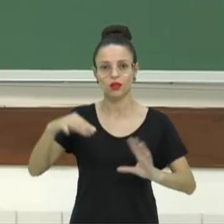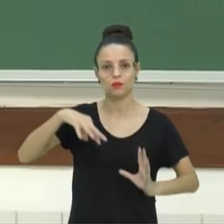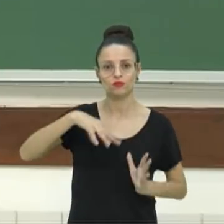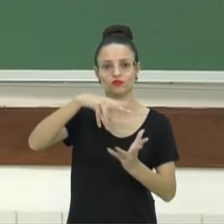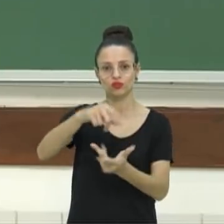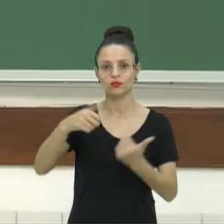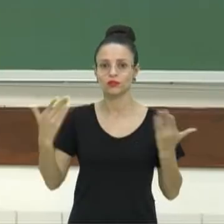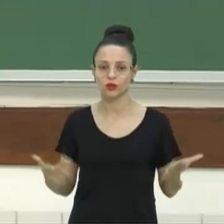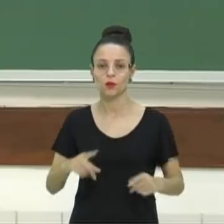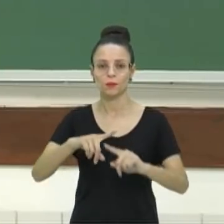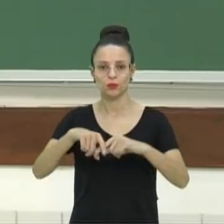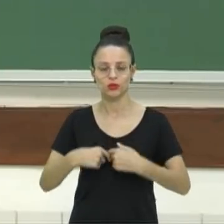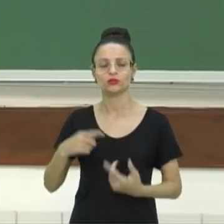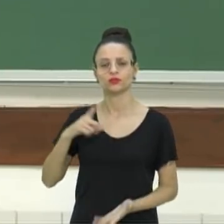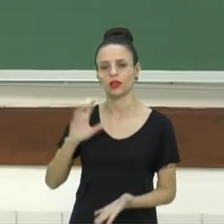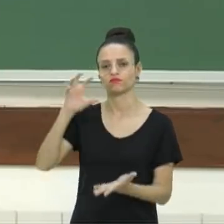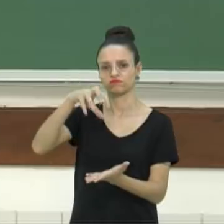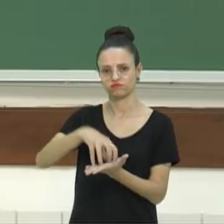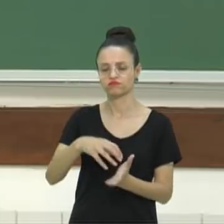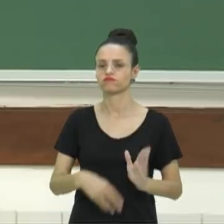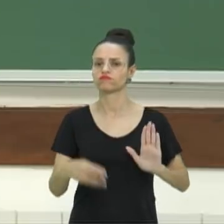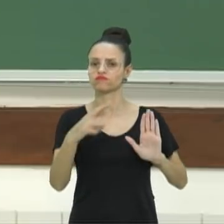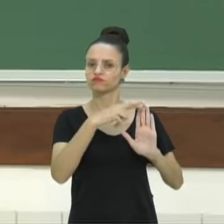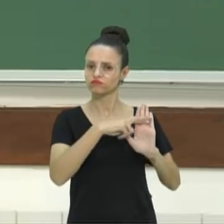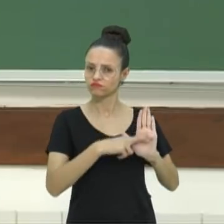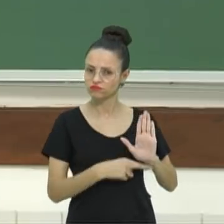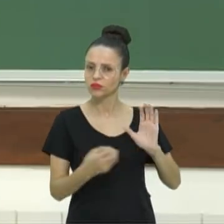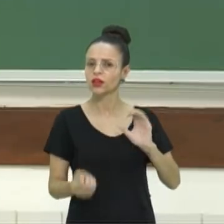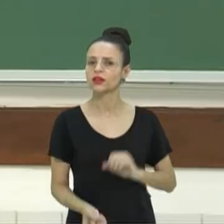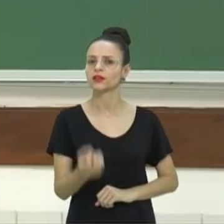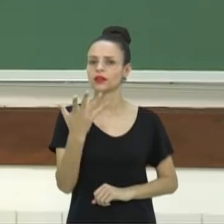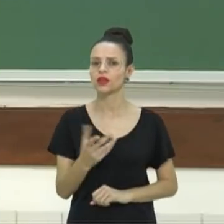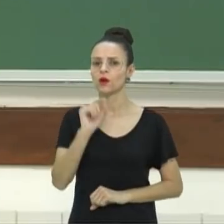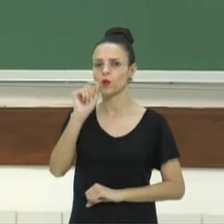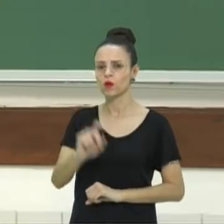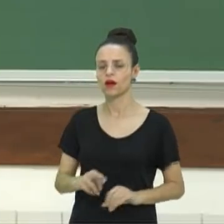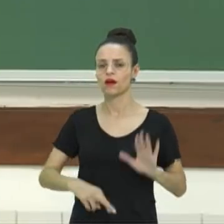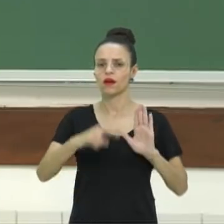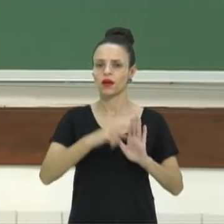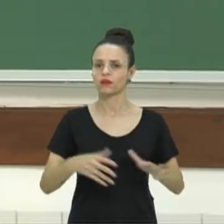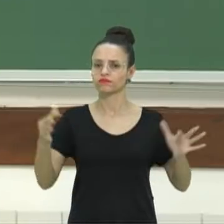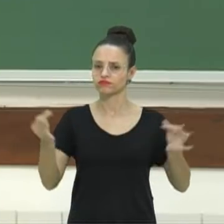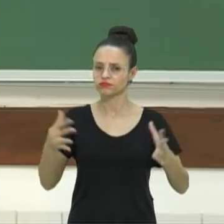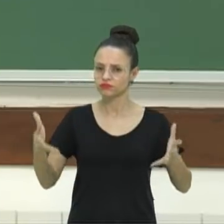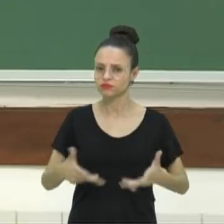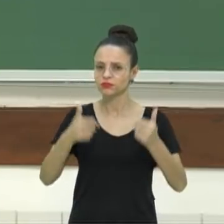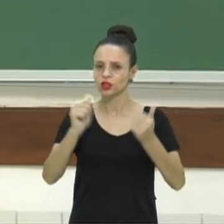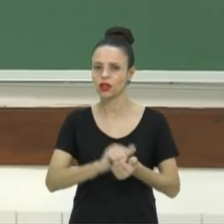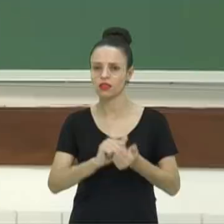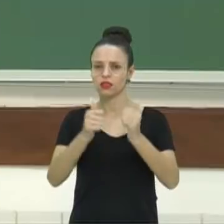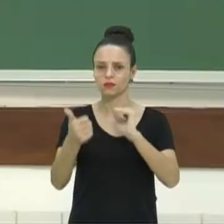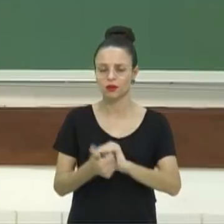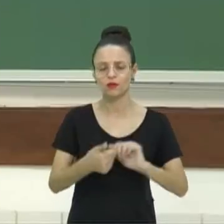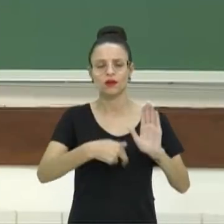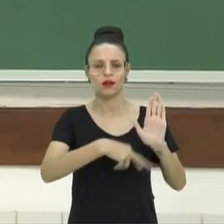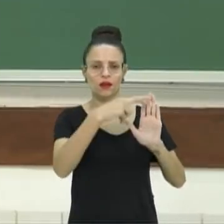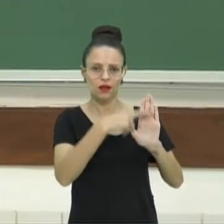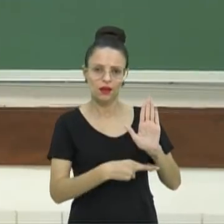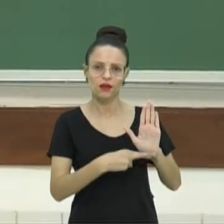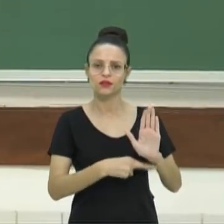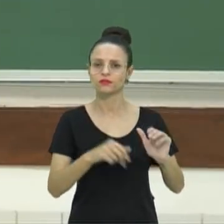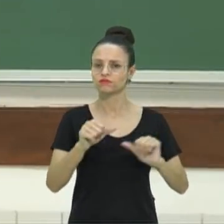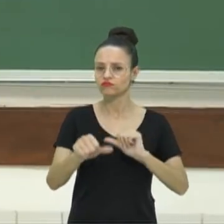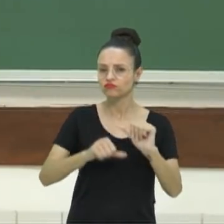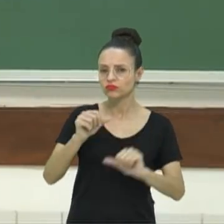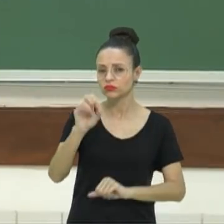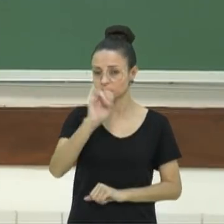para isso existem essas entidades que vão estar regulamentando, vão estar criando regras, vão estar aperfeiçoando, adaptando essas regras, fazendo